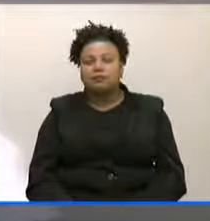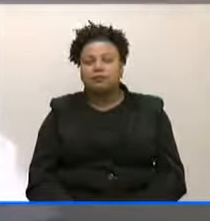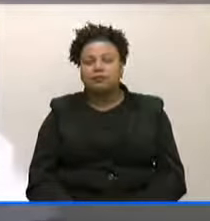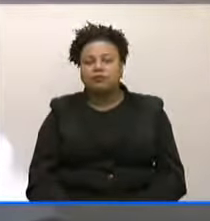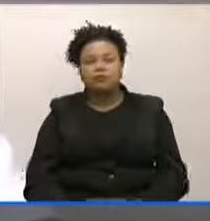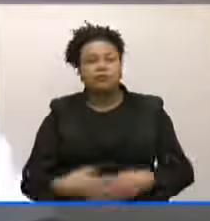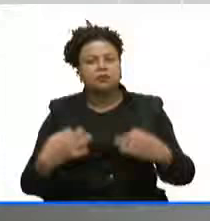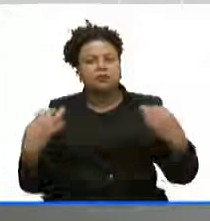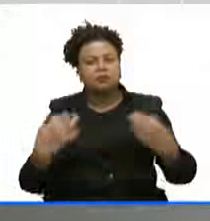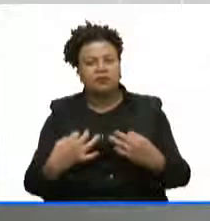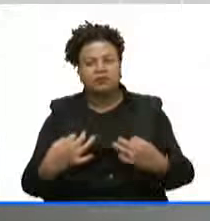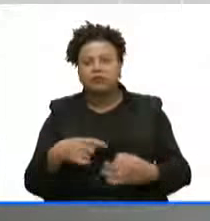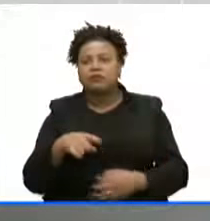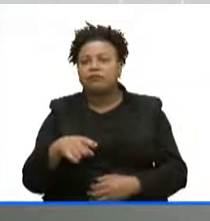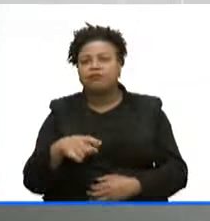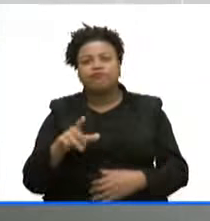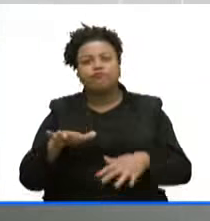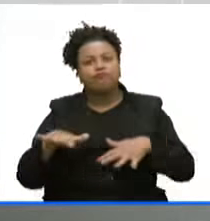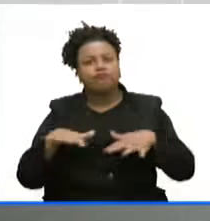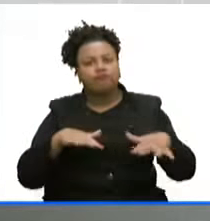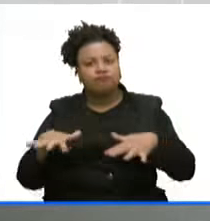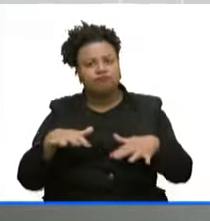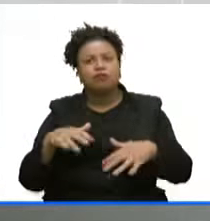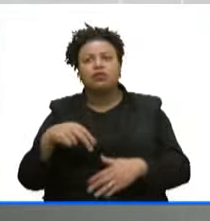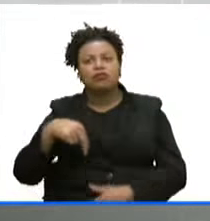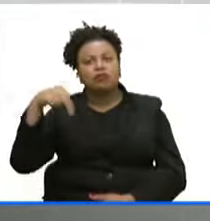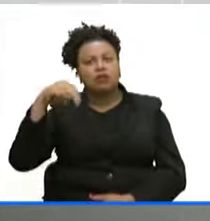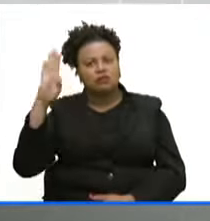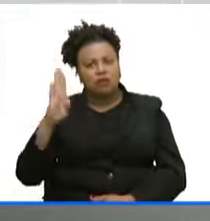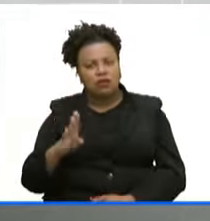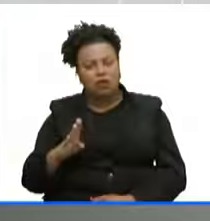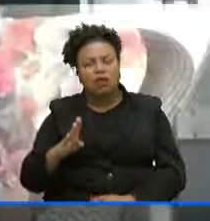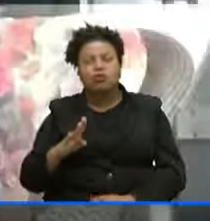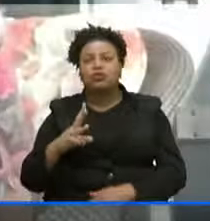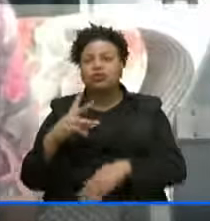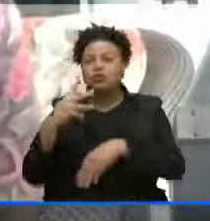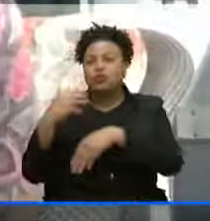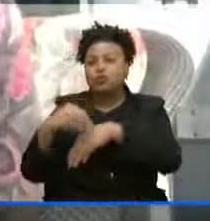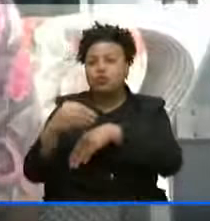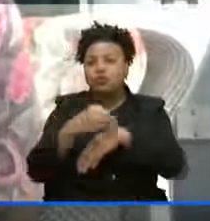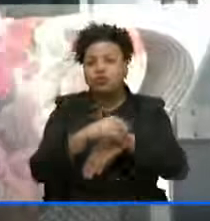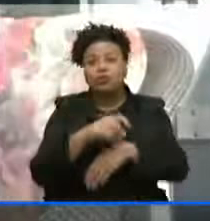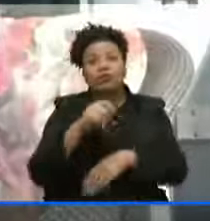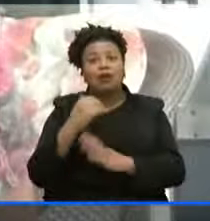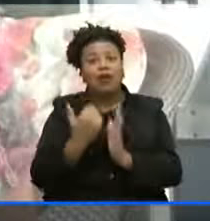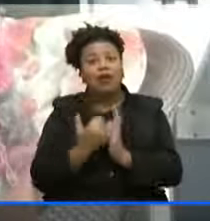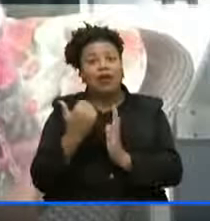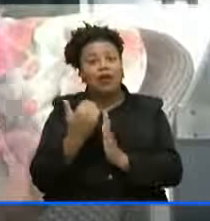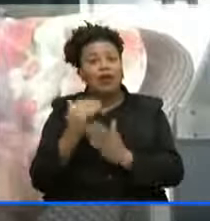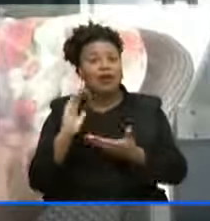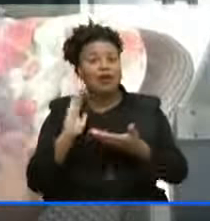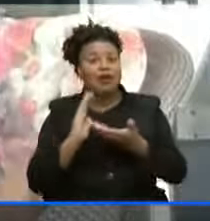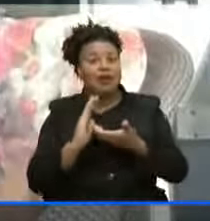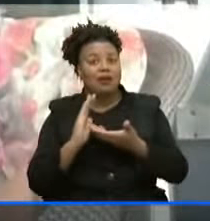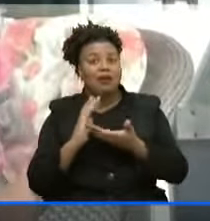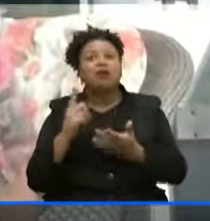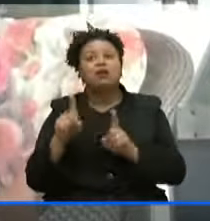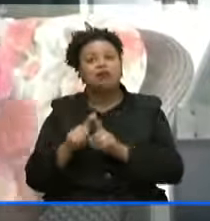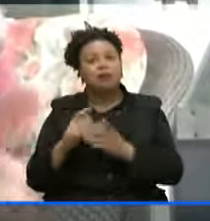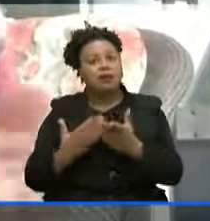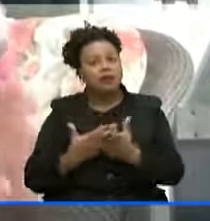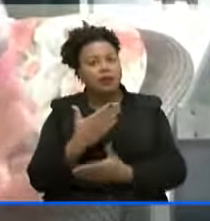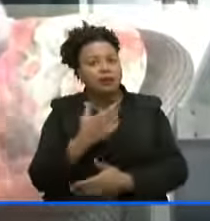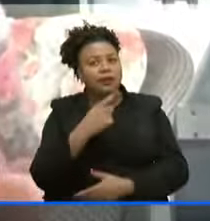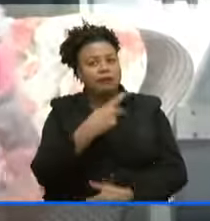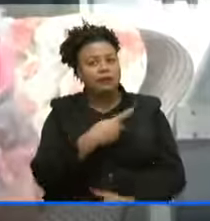Ah, perfeito. Estamos nessa mobilização nacional. Sugiro que, além da Câmara Federal, seja encaminhado ao presidente